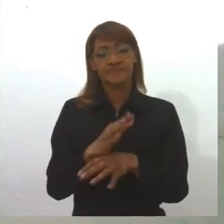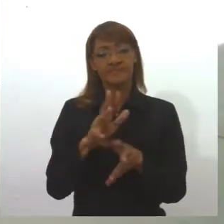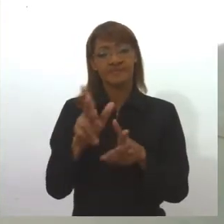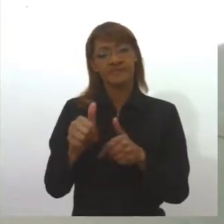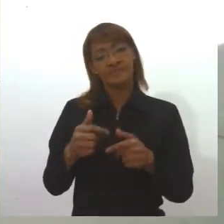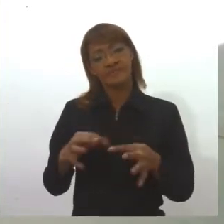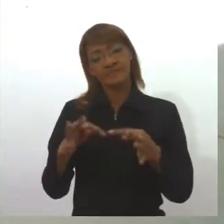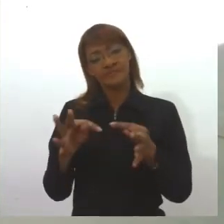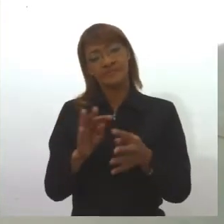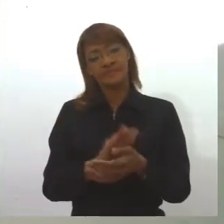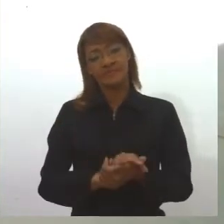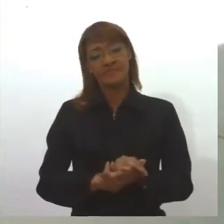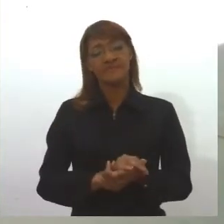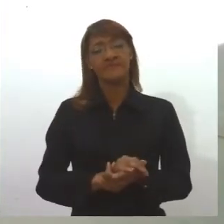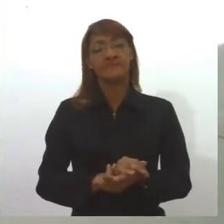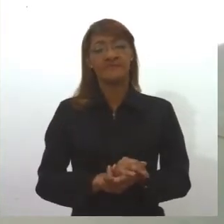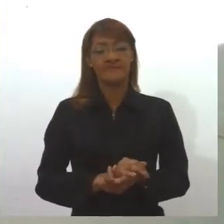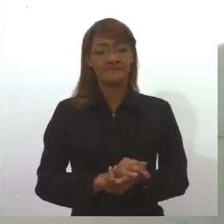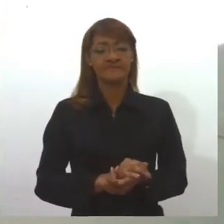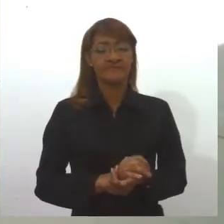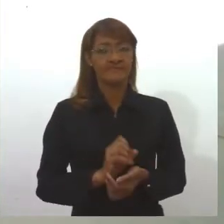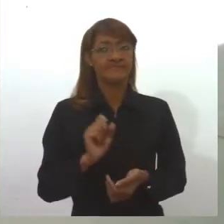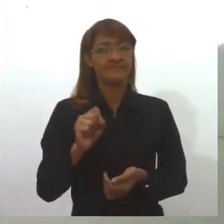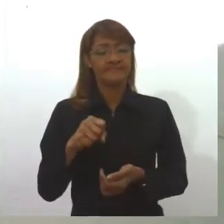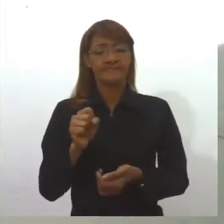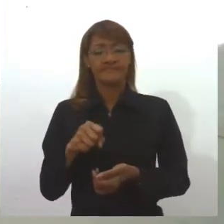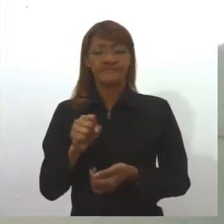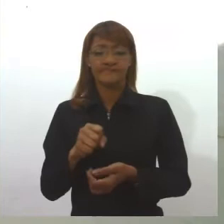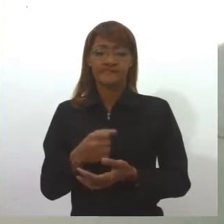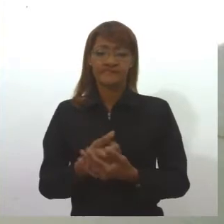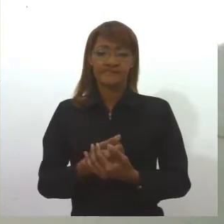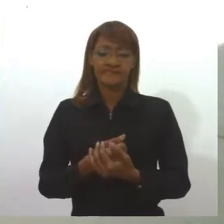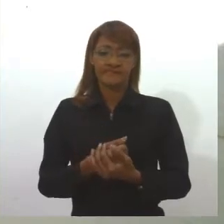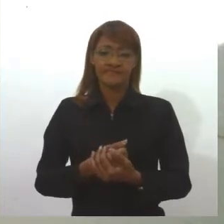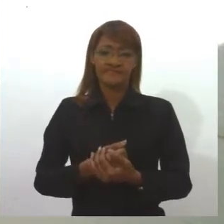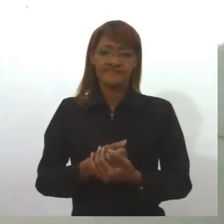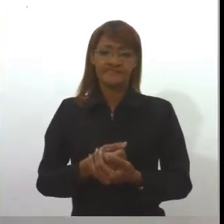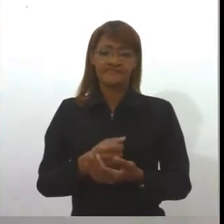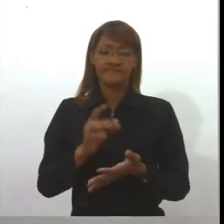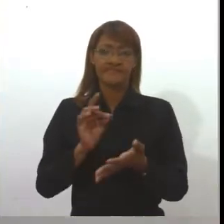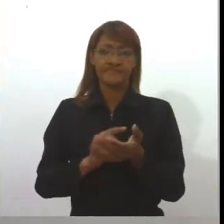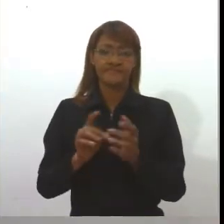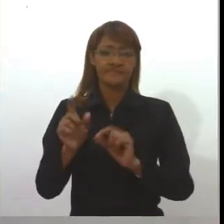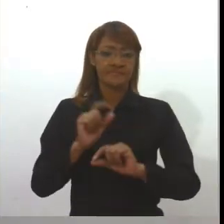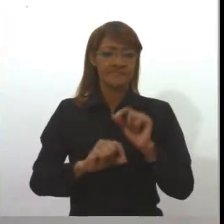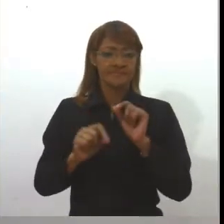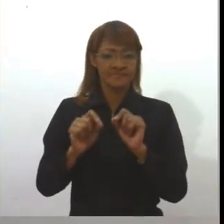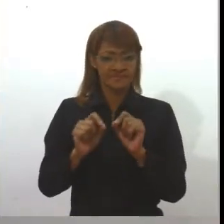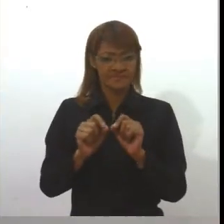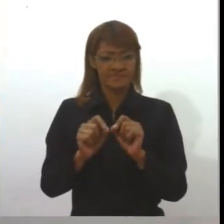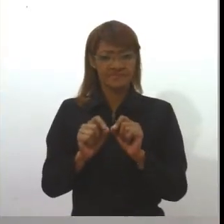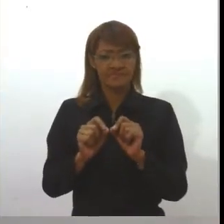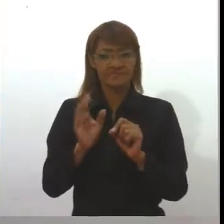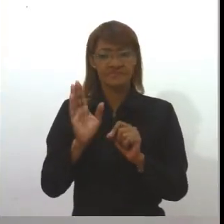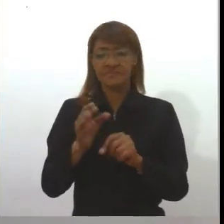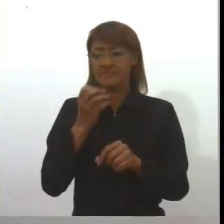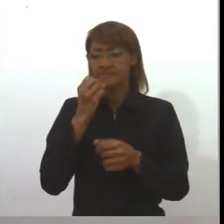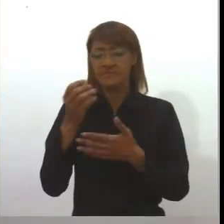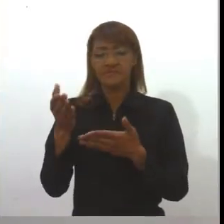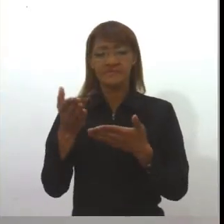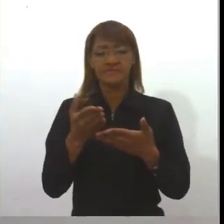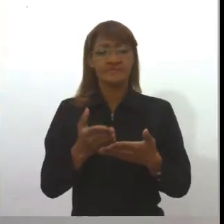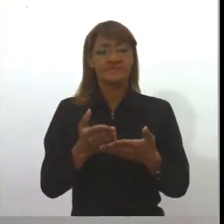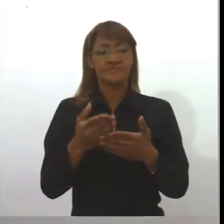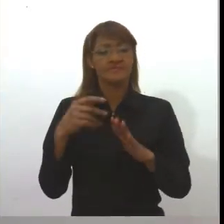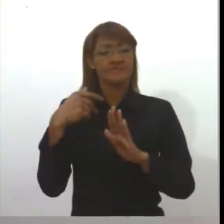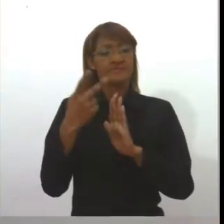tecnologia. Exato. Na verdade, esse evento, né, que é a Maratona de Inovação para o Bem, ele é fruto de um